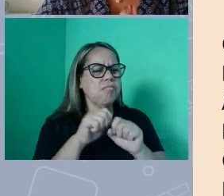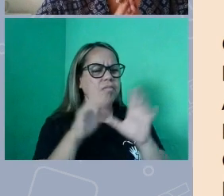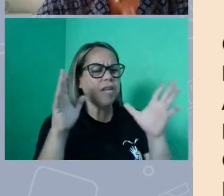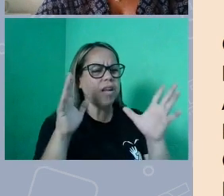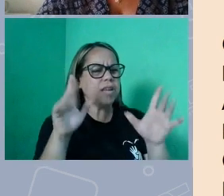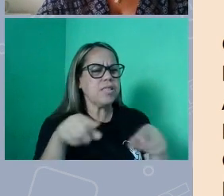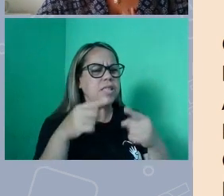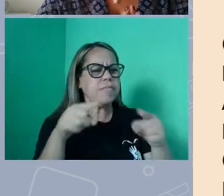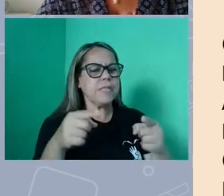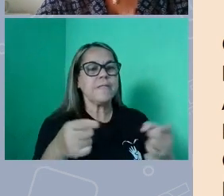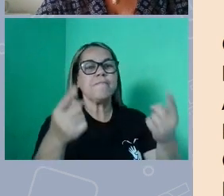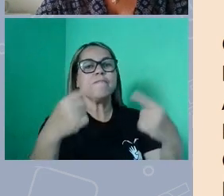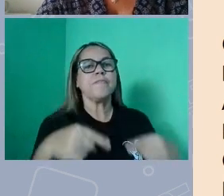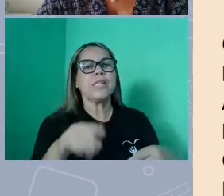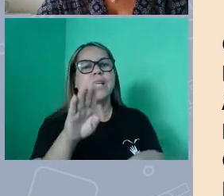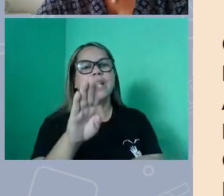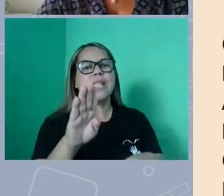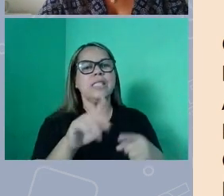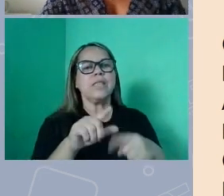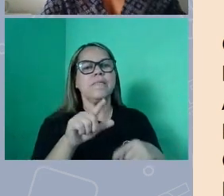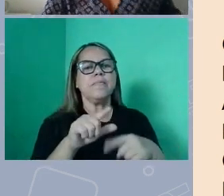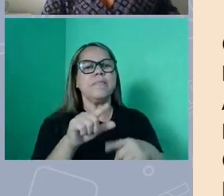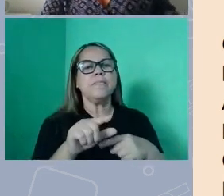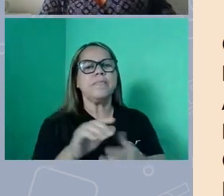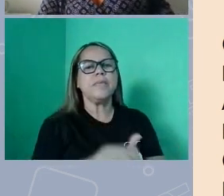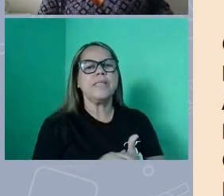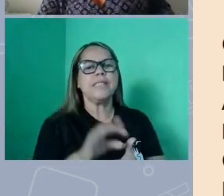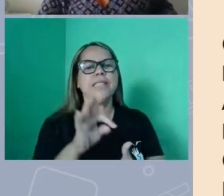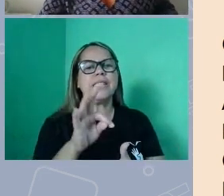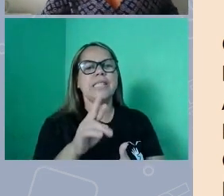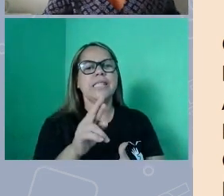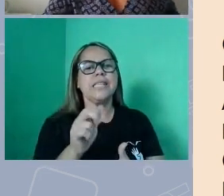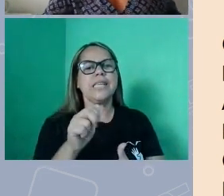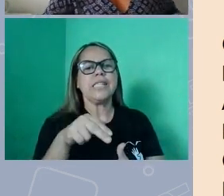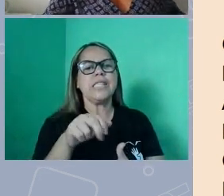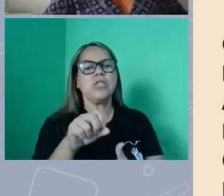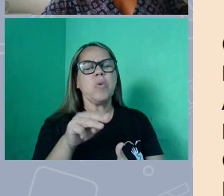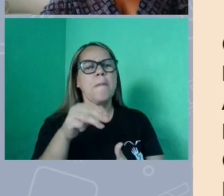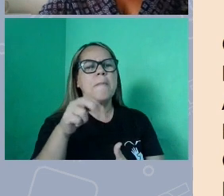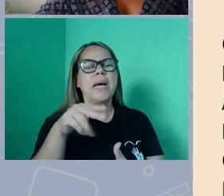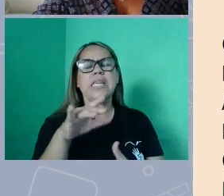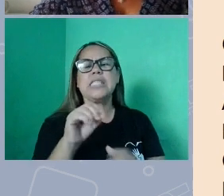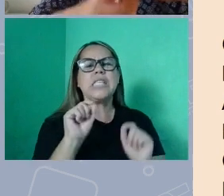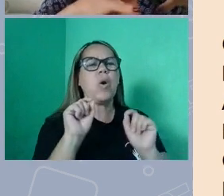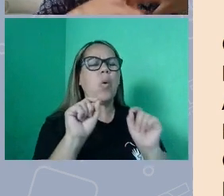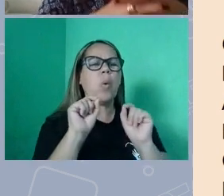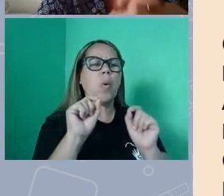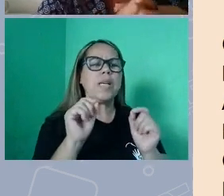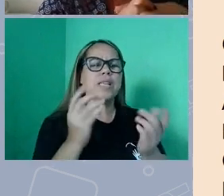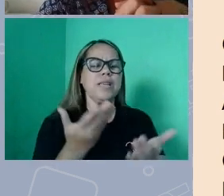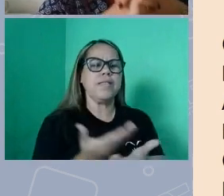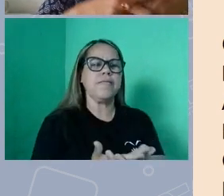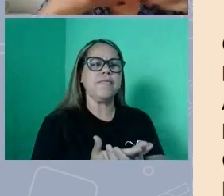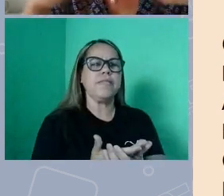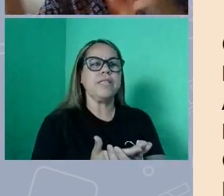letra B transumância o que é a transumância gente a transumância é um outro tipo de